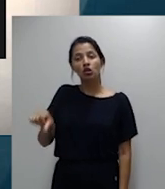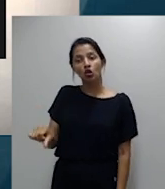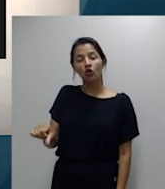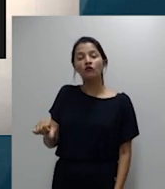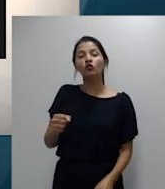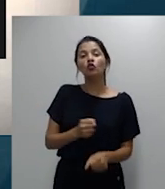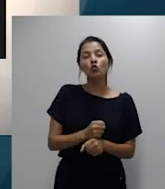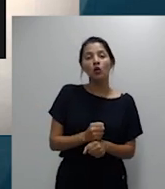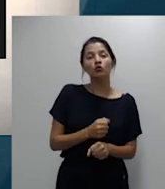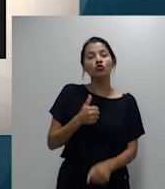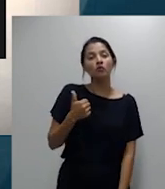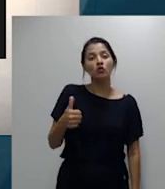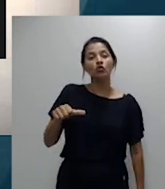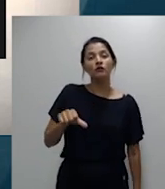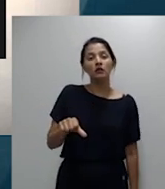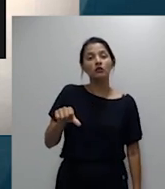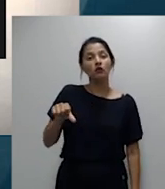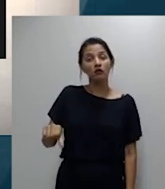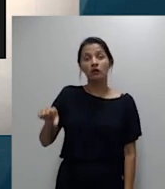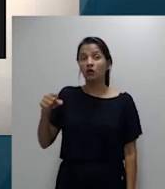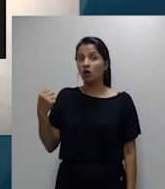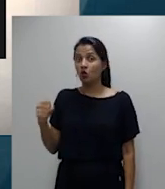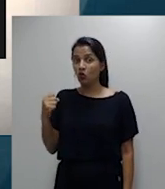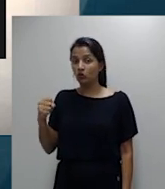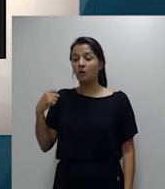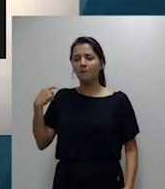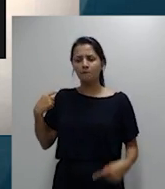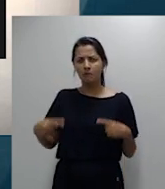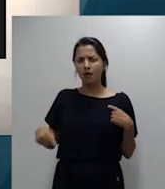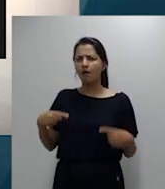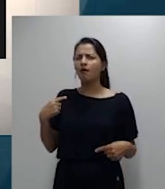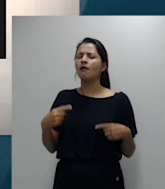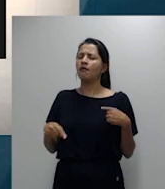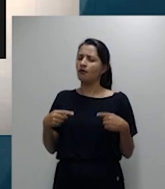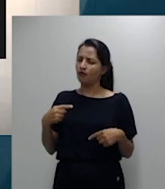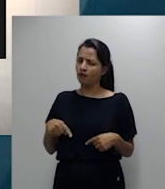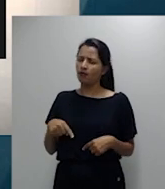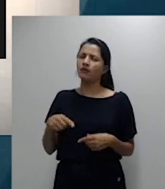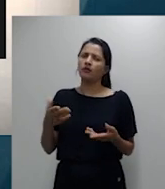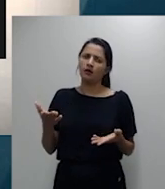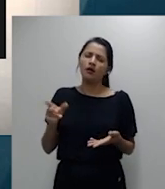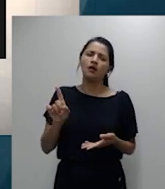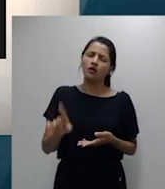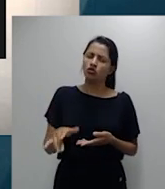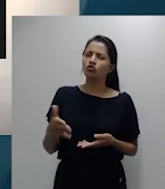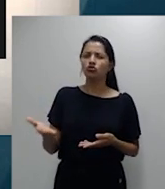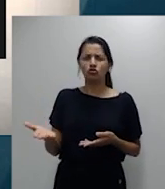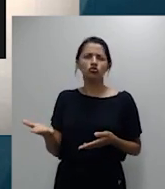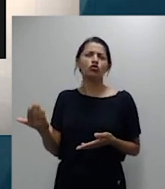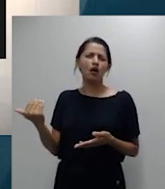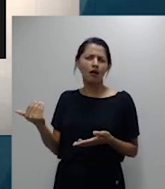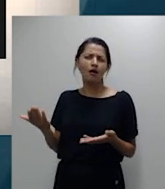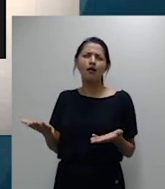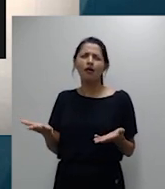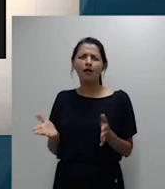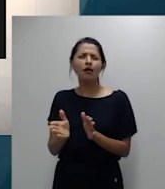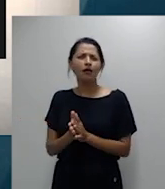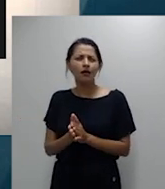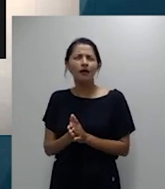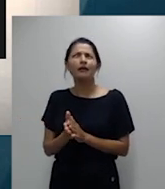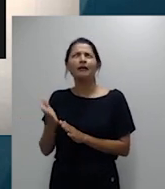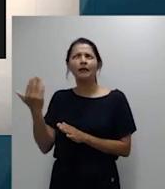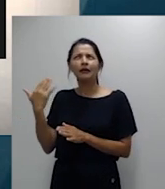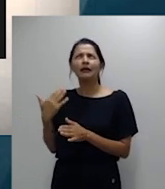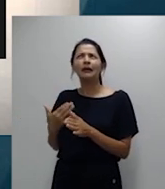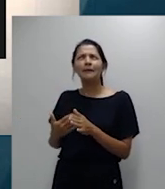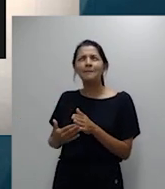1998 é uma discussão portanto eminentes ministros eminente ministra que já data de